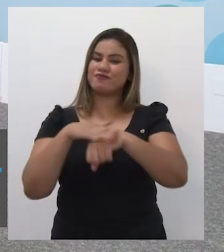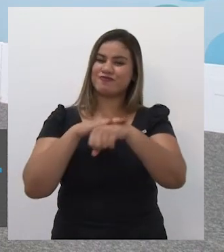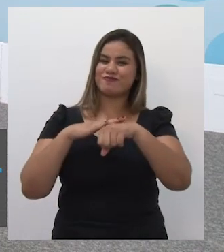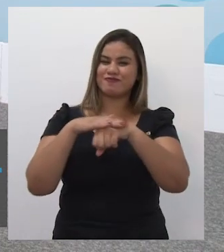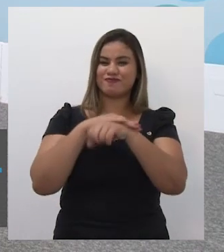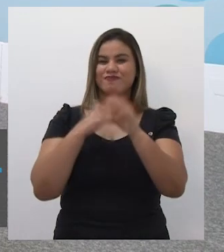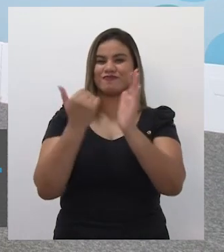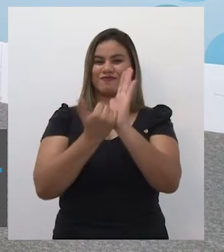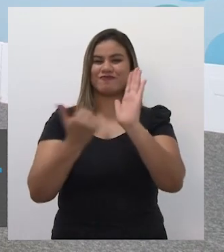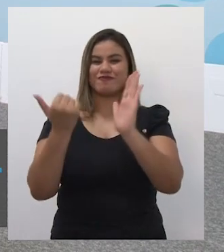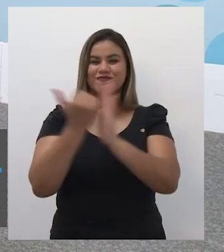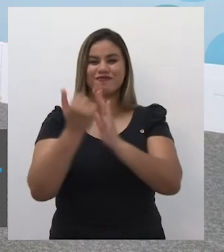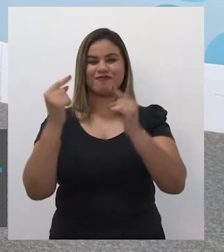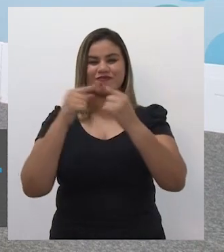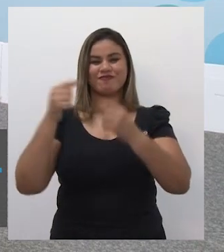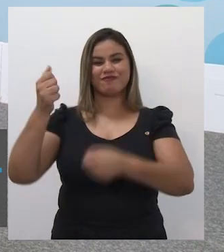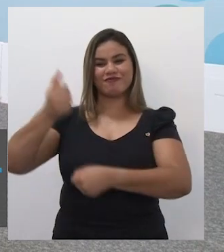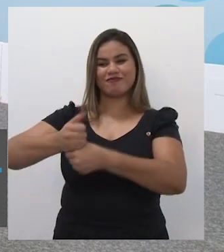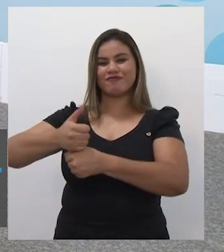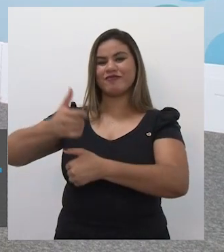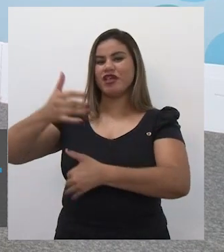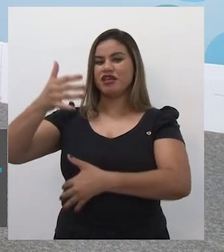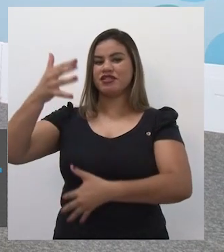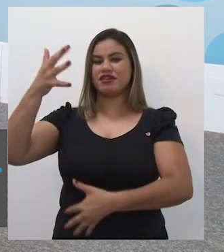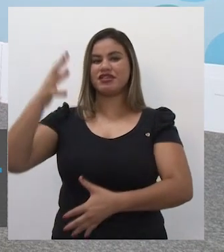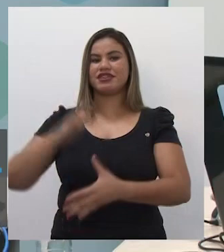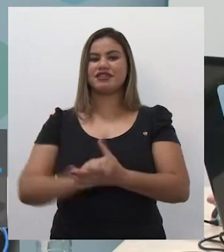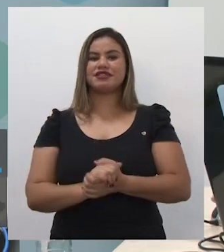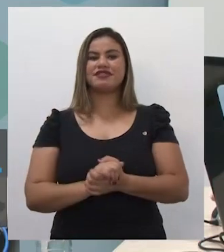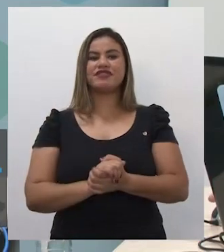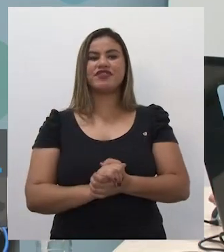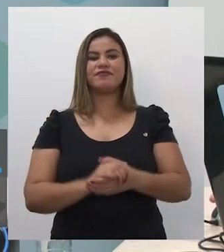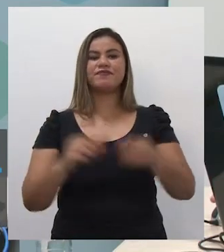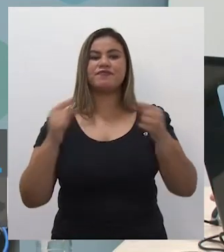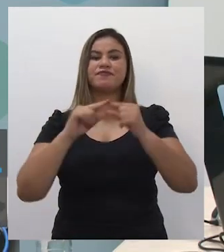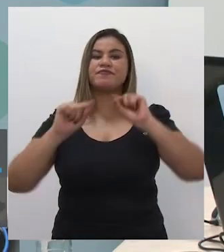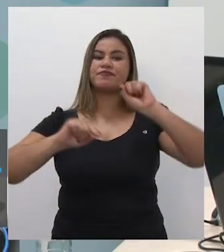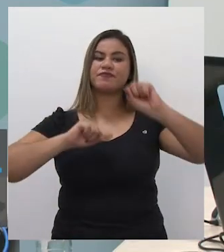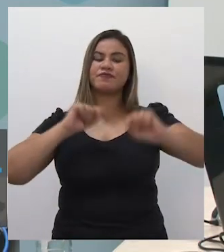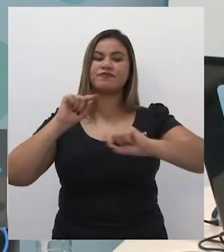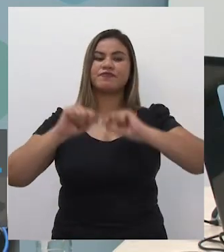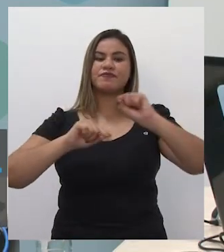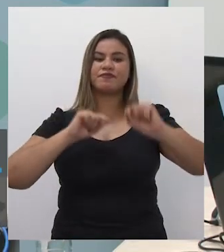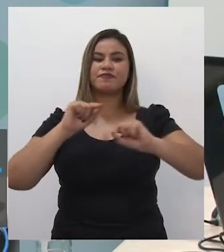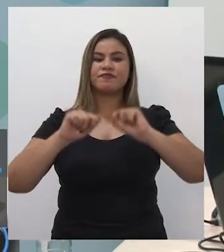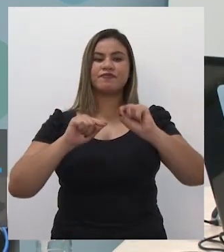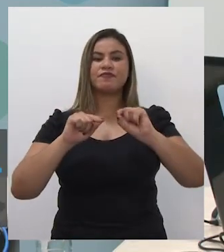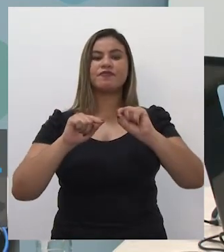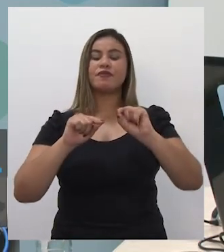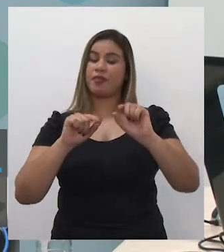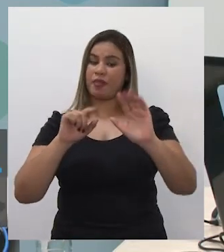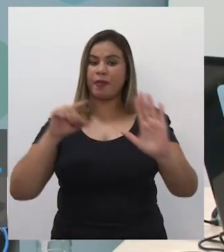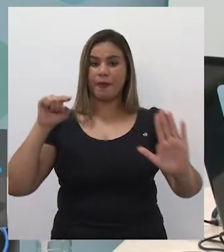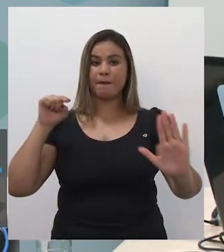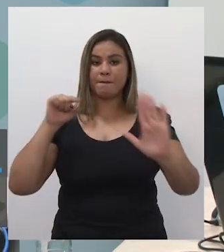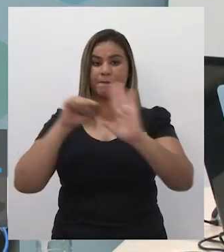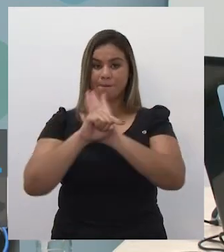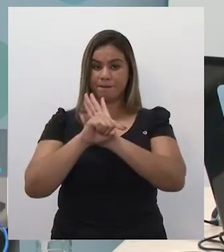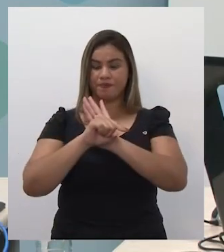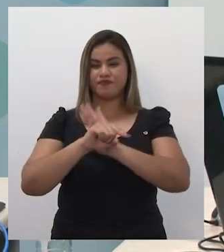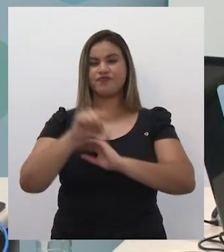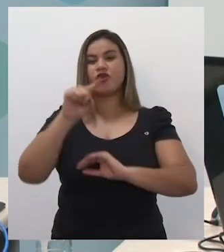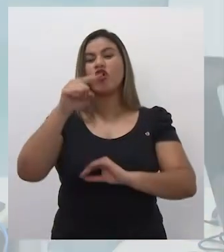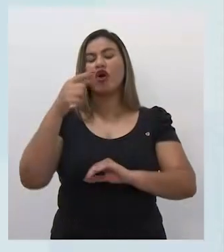mais aqui pelo chat, queremos ouvi-lo, é importante demais a sua participação. E aí eu quero trazer a seguinte proposta. Pensando no